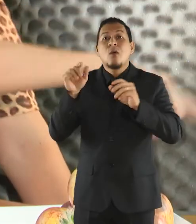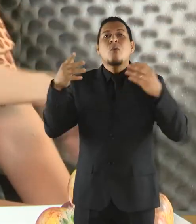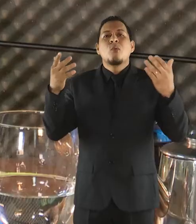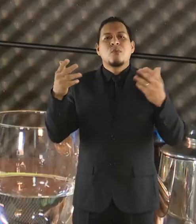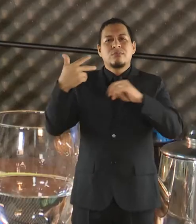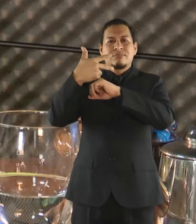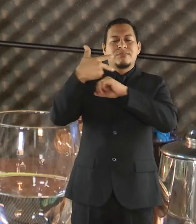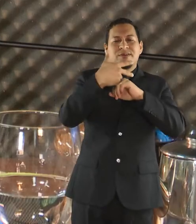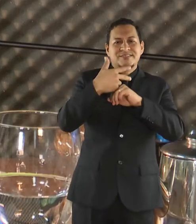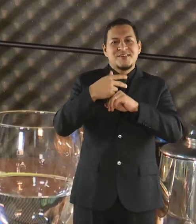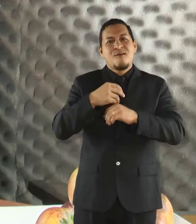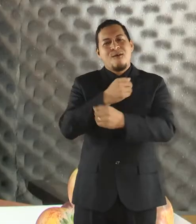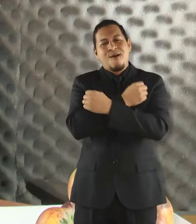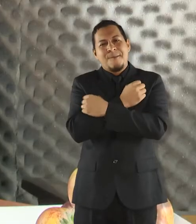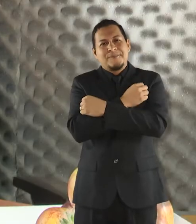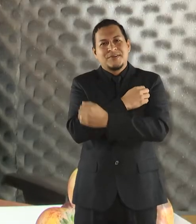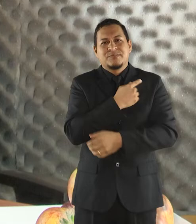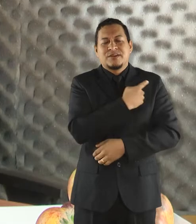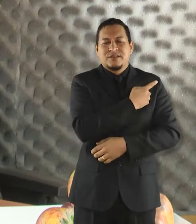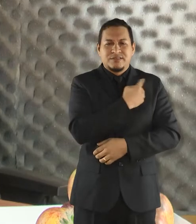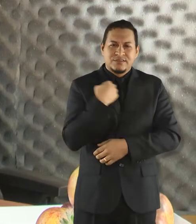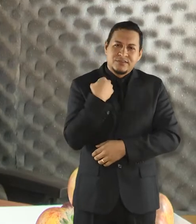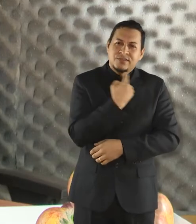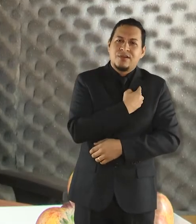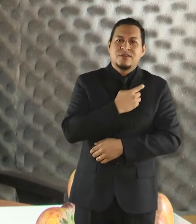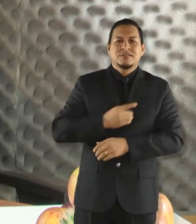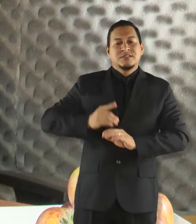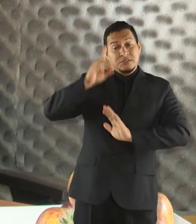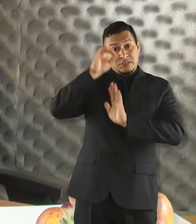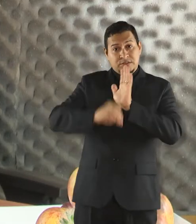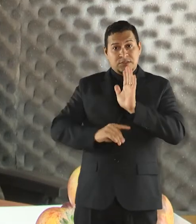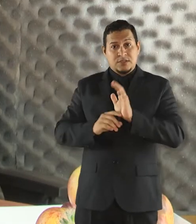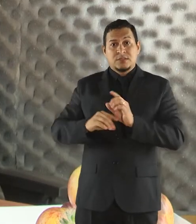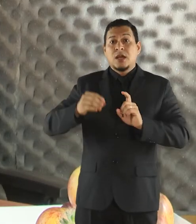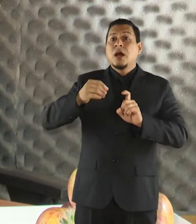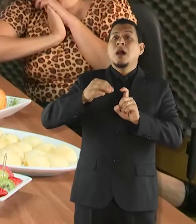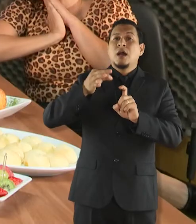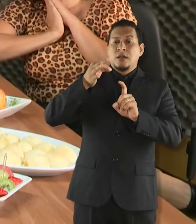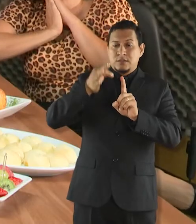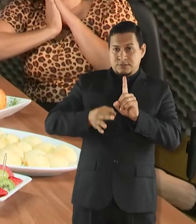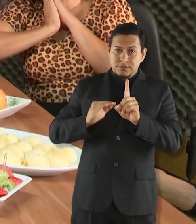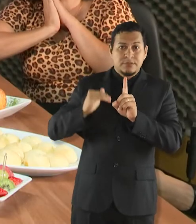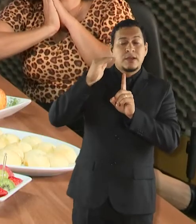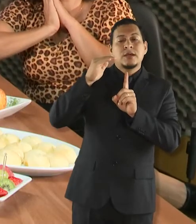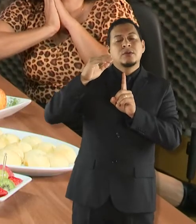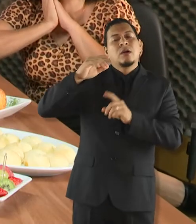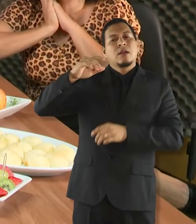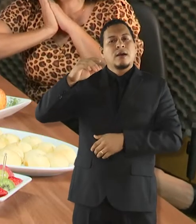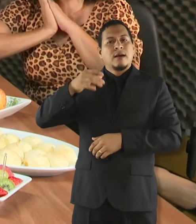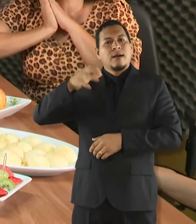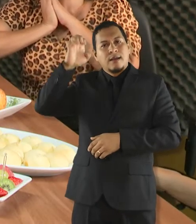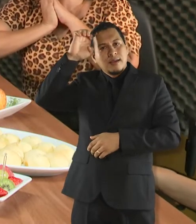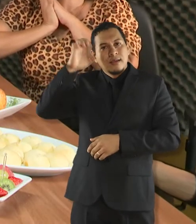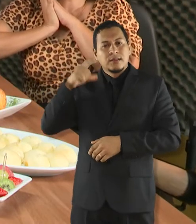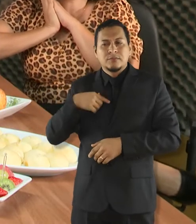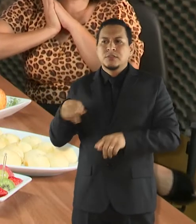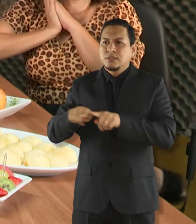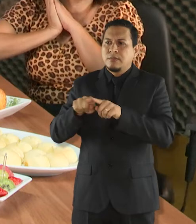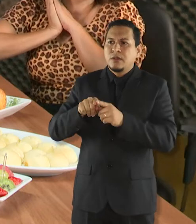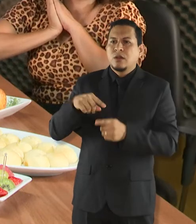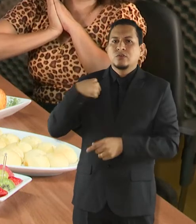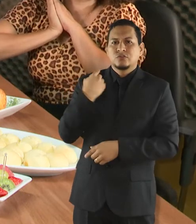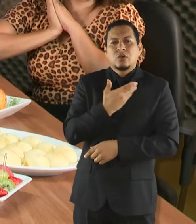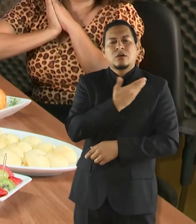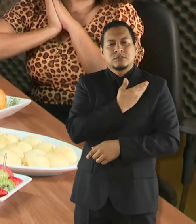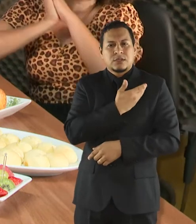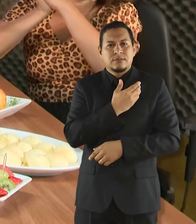câmera é aquela. Um abraço para nossa diretora da EJU, desembargadora Elaine Bianchi. Gostaria de mandar um abração aí também para os nossos